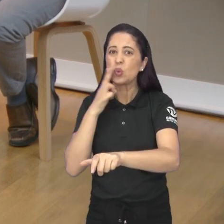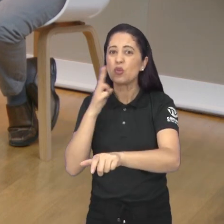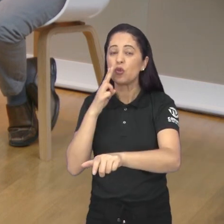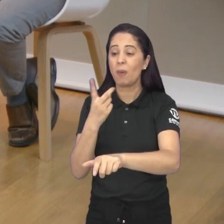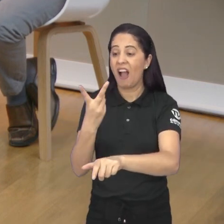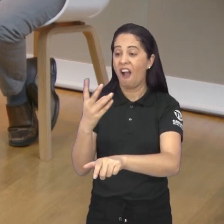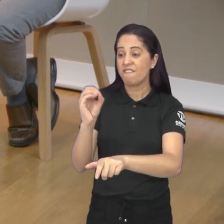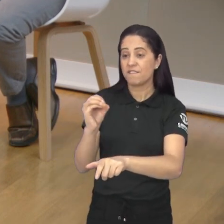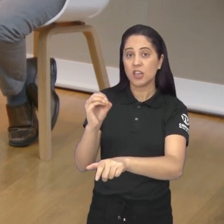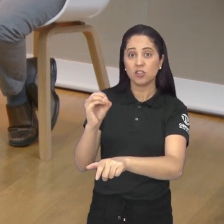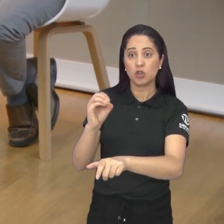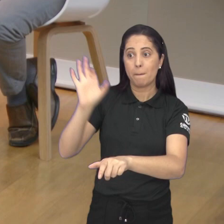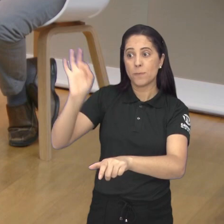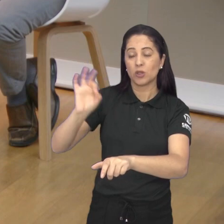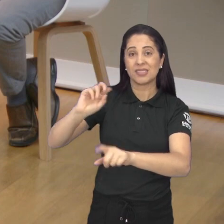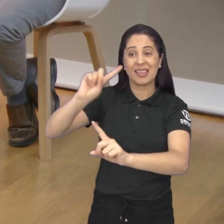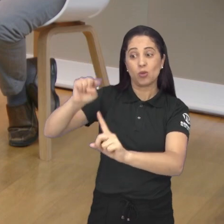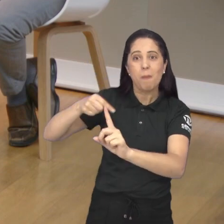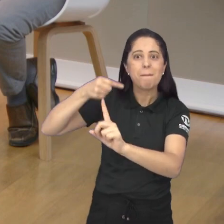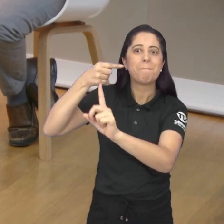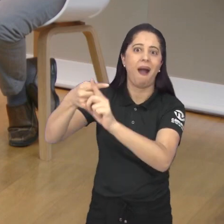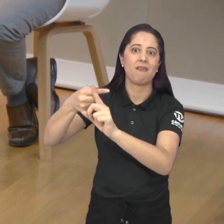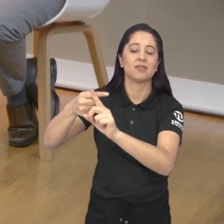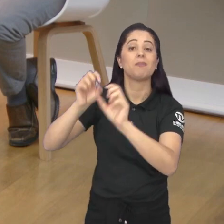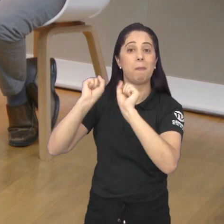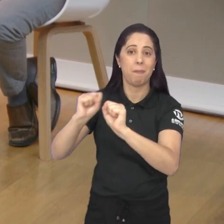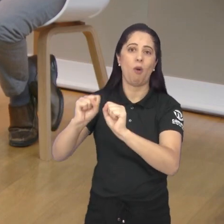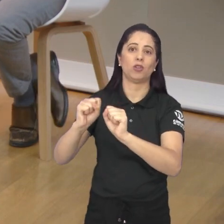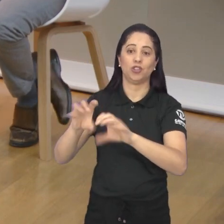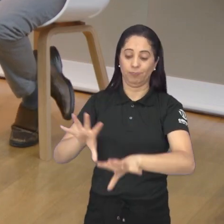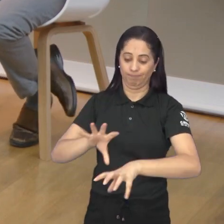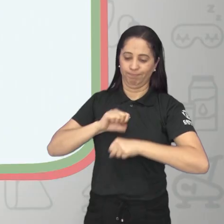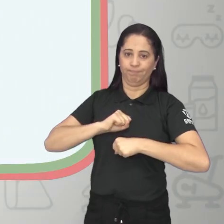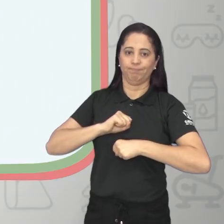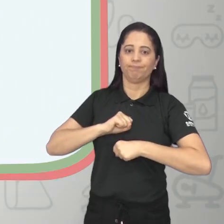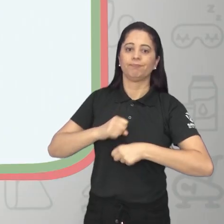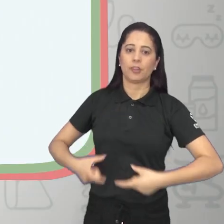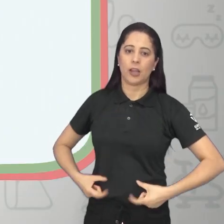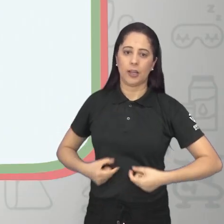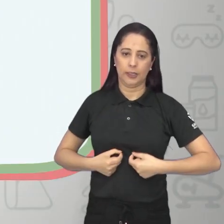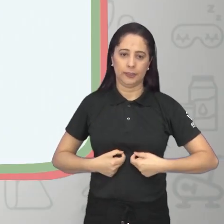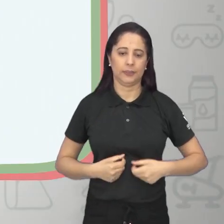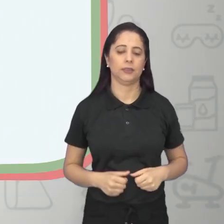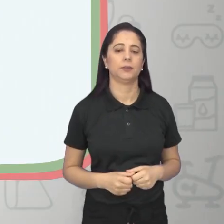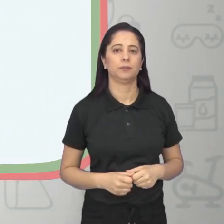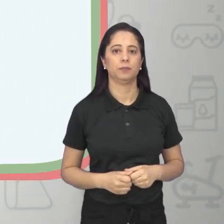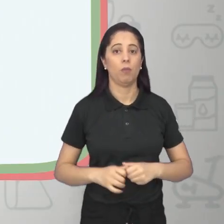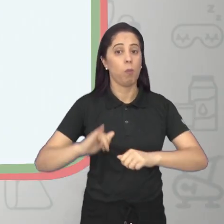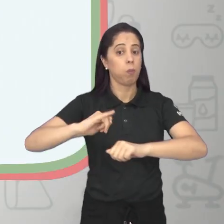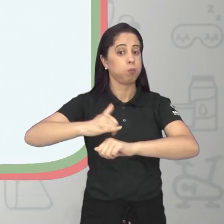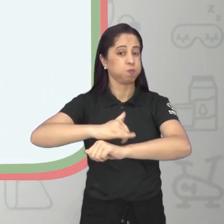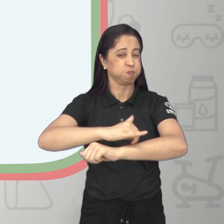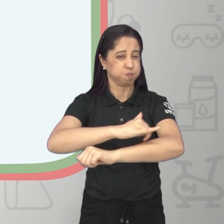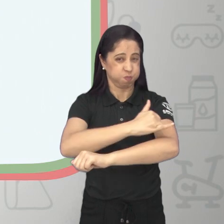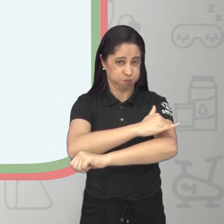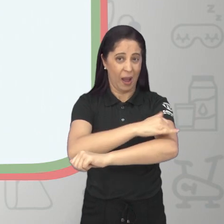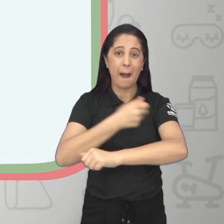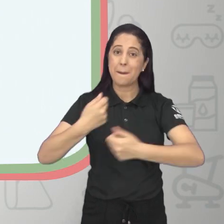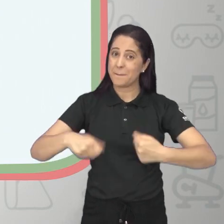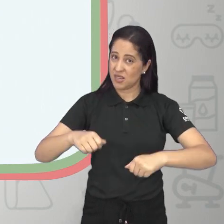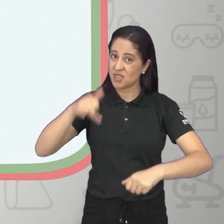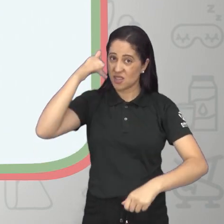ter câncer de intestino do que quem não fuma. Olha Entendeu? só. Então é um dado também importante. Bom evitar.